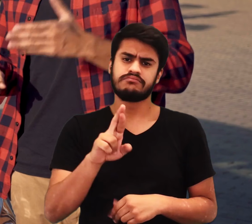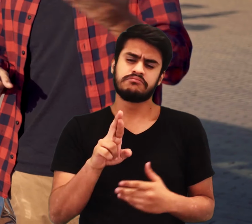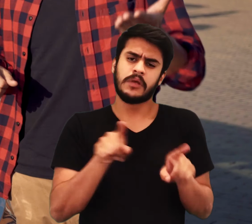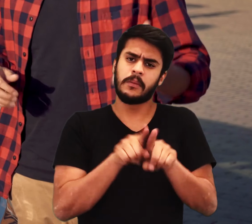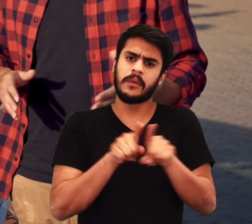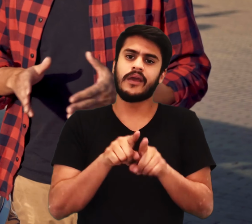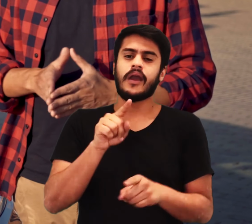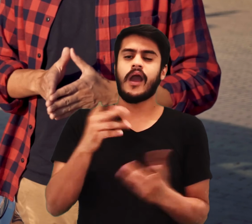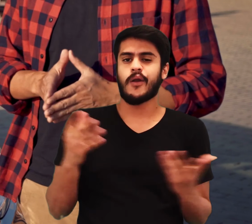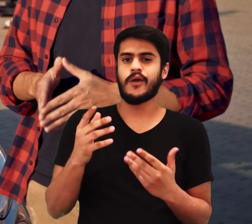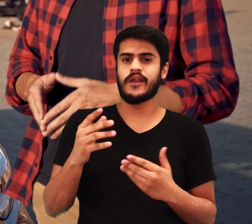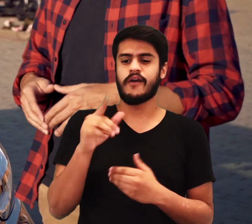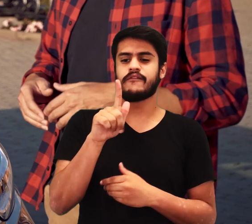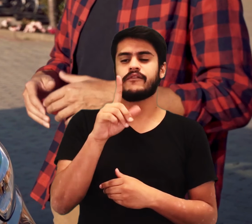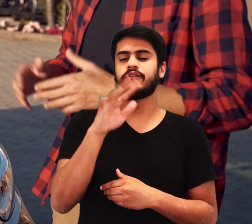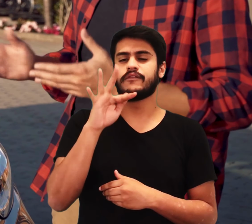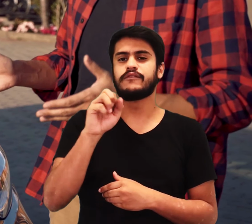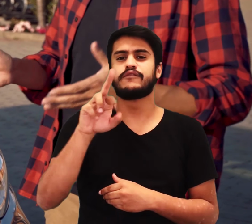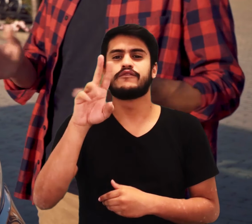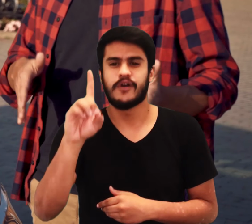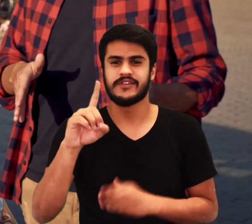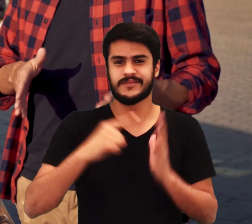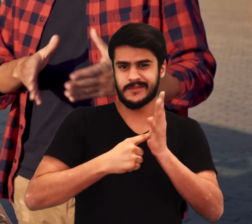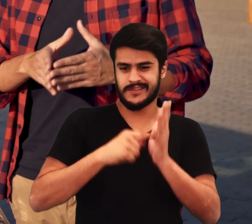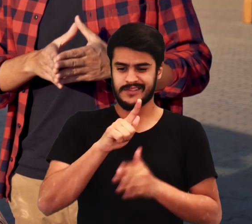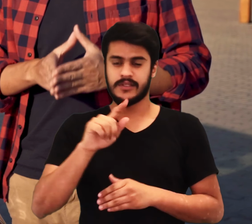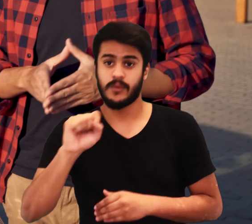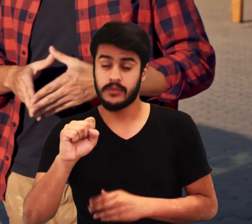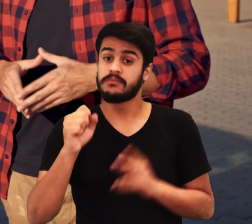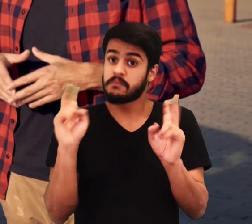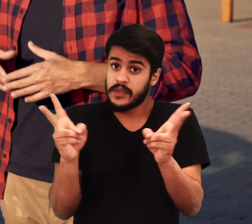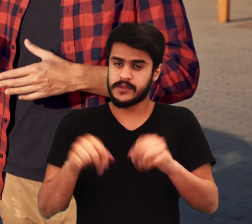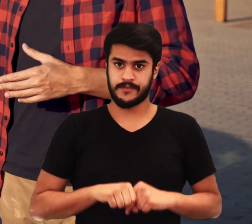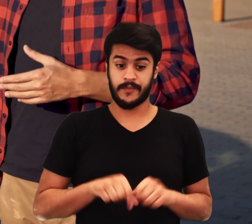e que hoje, por exemplo, a Ford utiliza aí no seu motor Coyote, no seu V8.